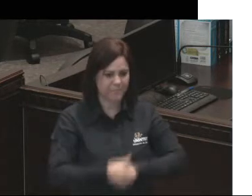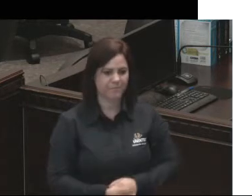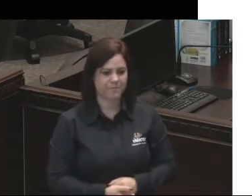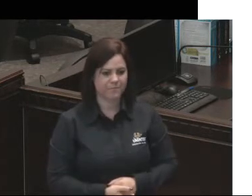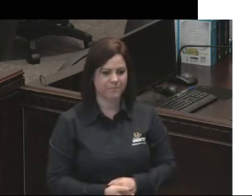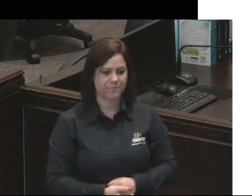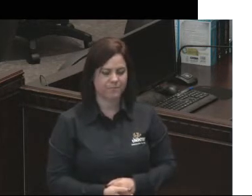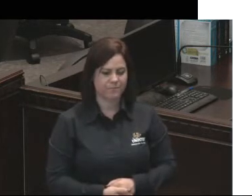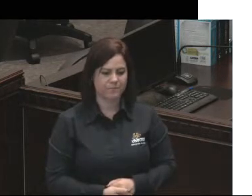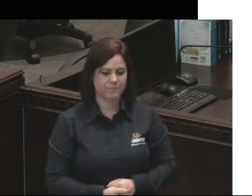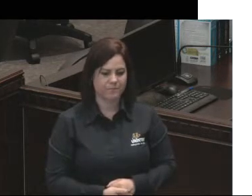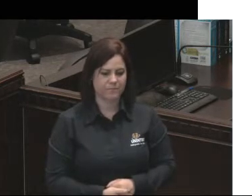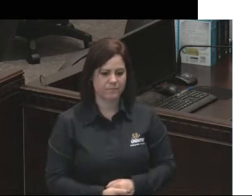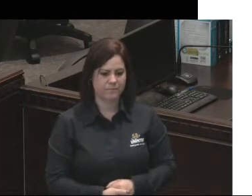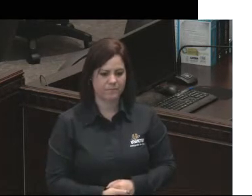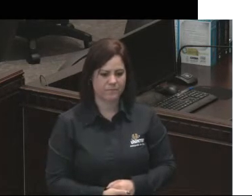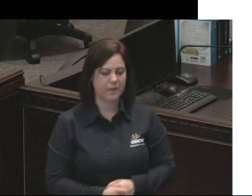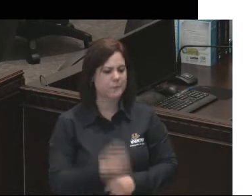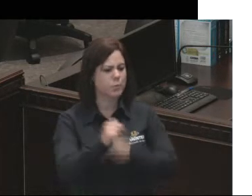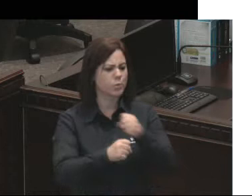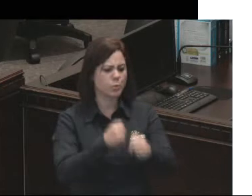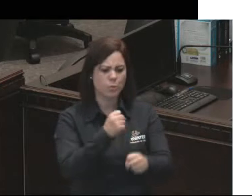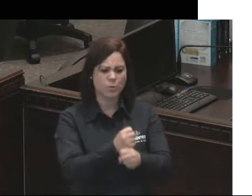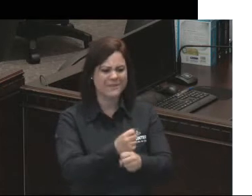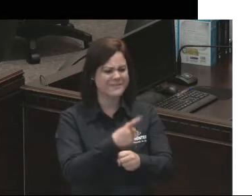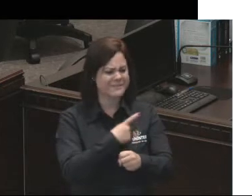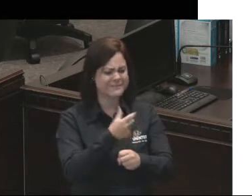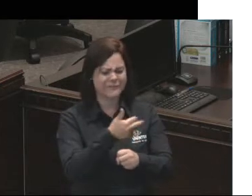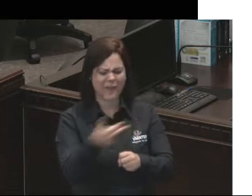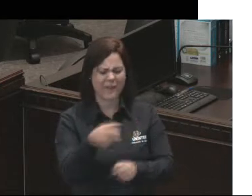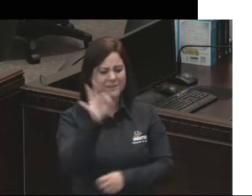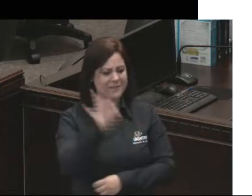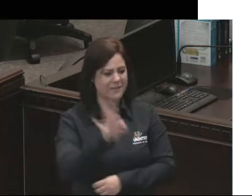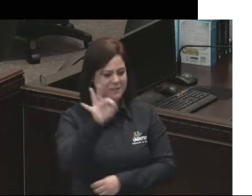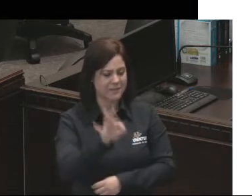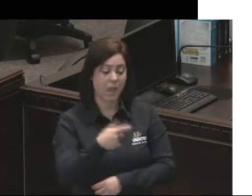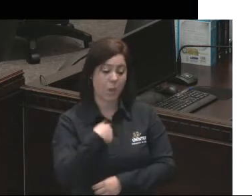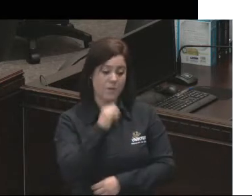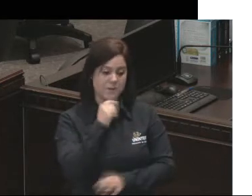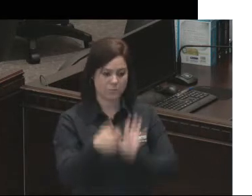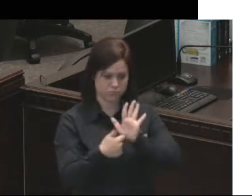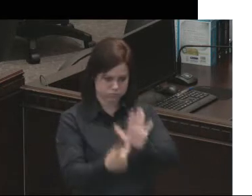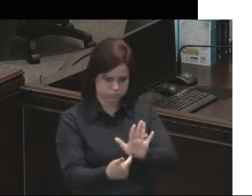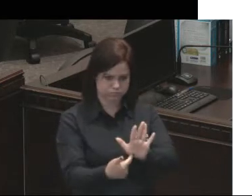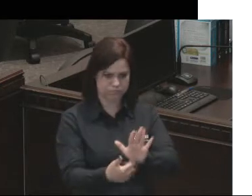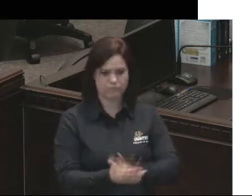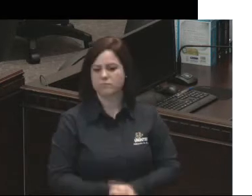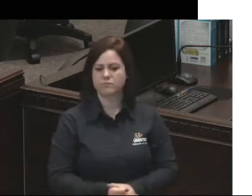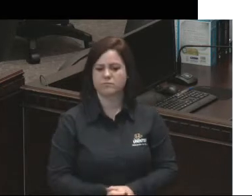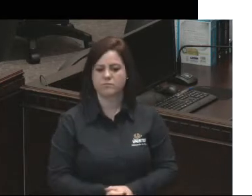vários, por ano, tem várias estatísticas. Eu peguei um exemplo aqui,